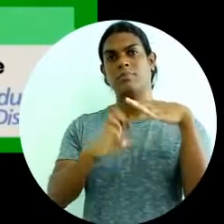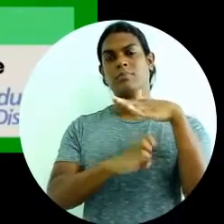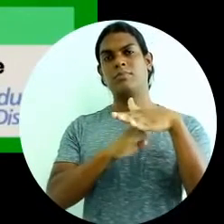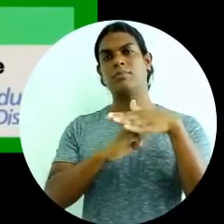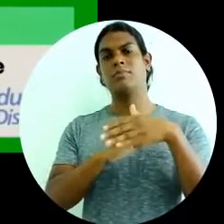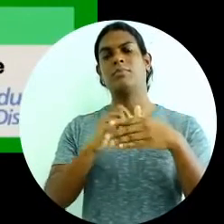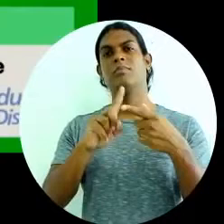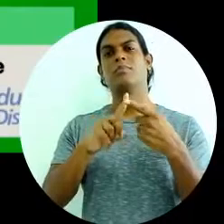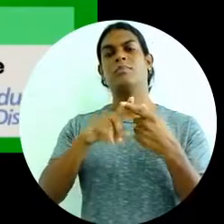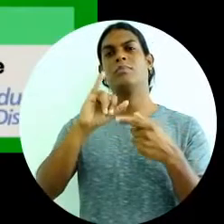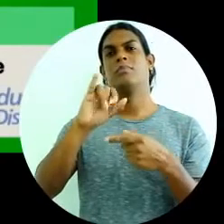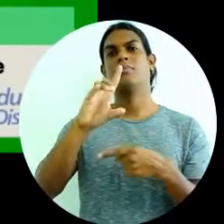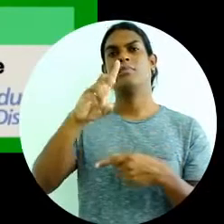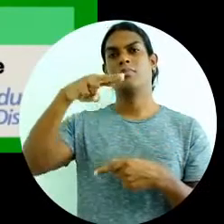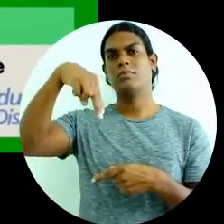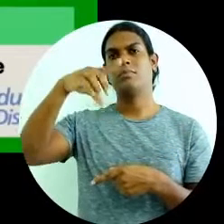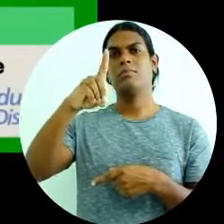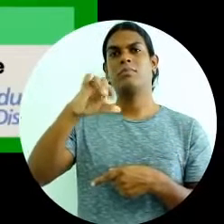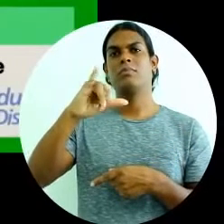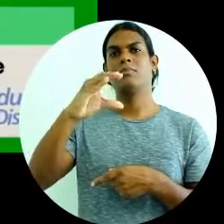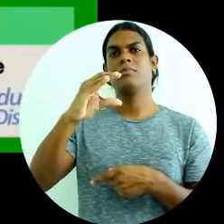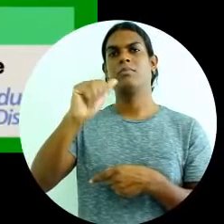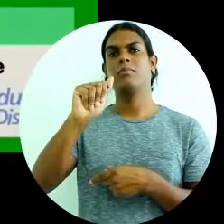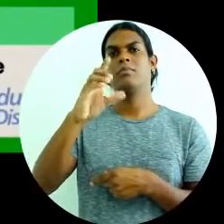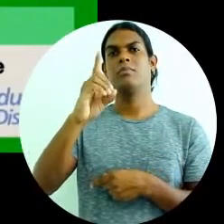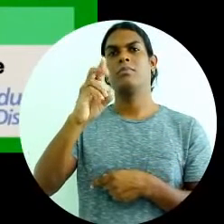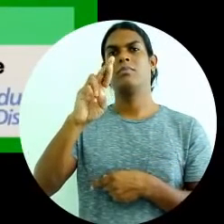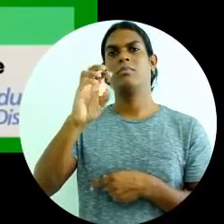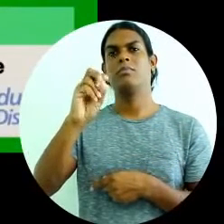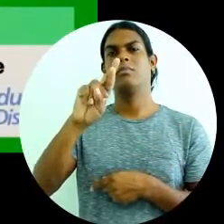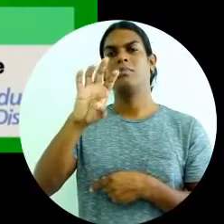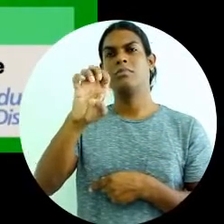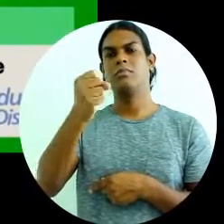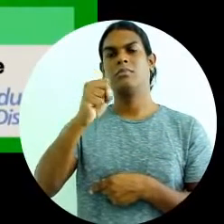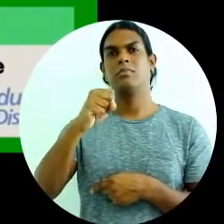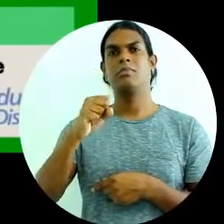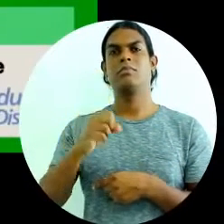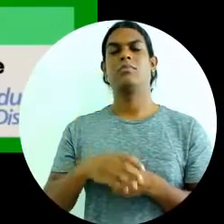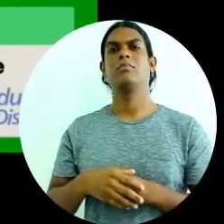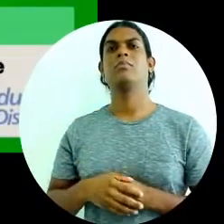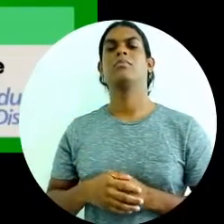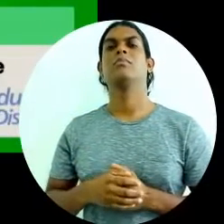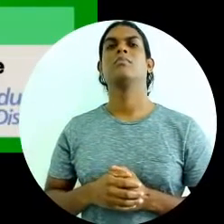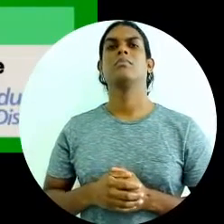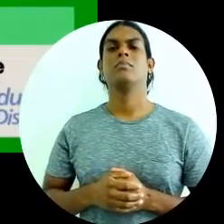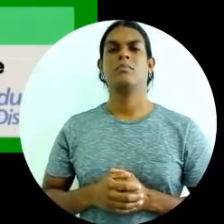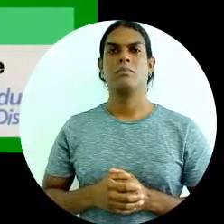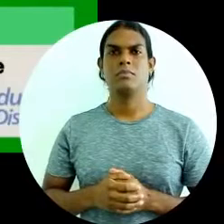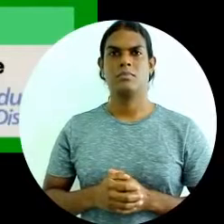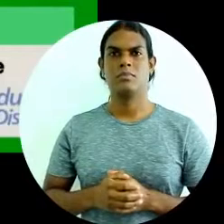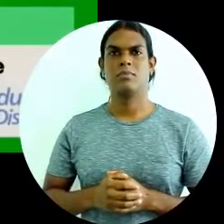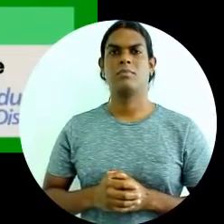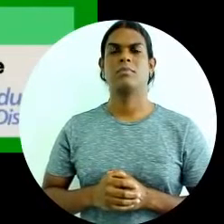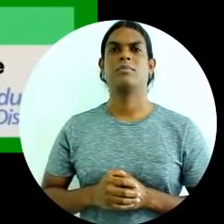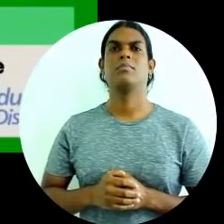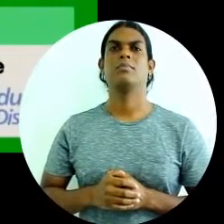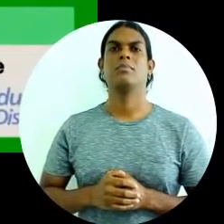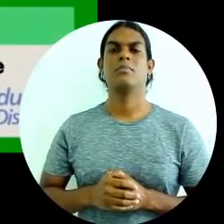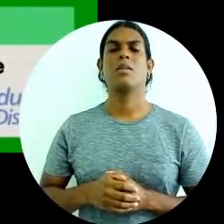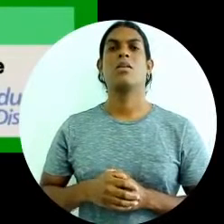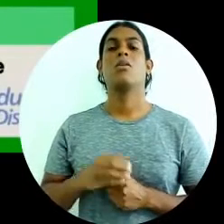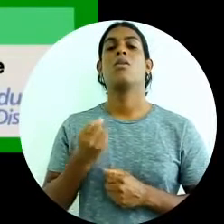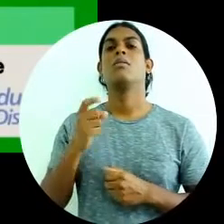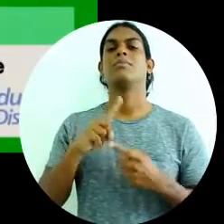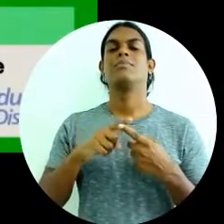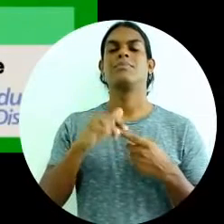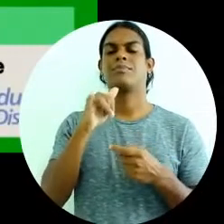os indicadores que serão avaliados. Depois, as metas descem ao nível de departamento.